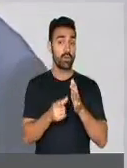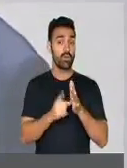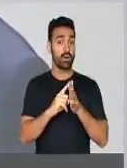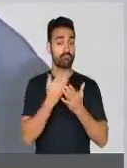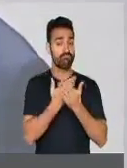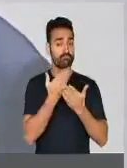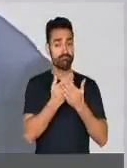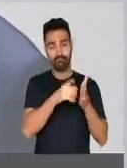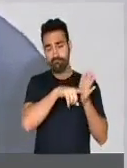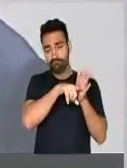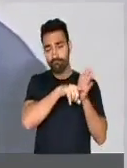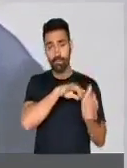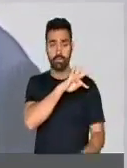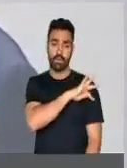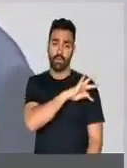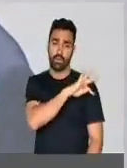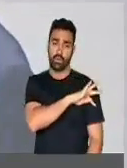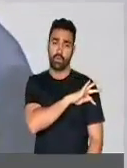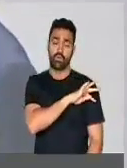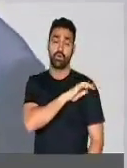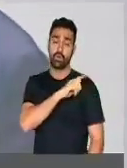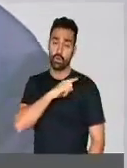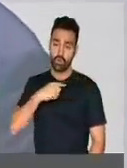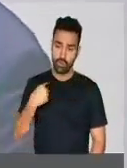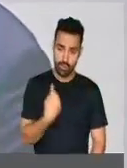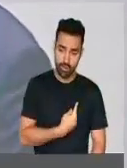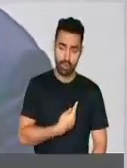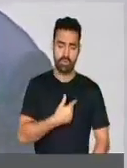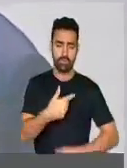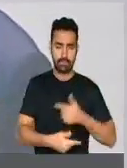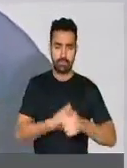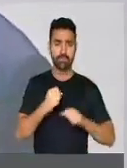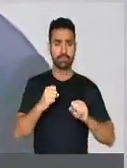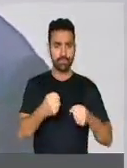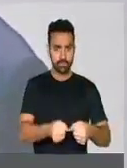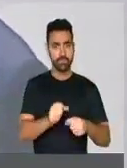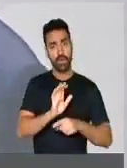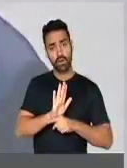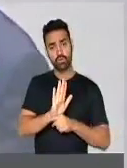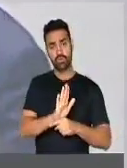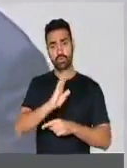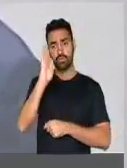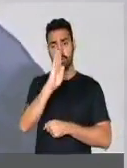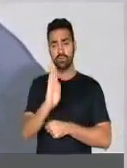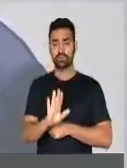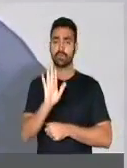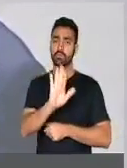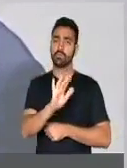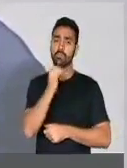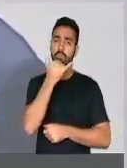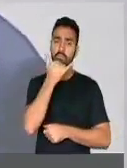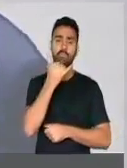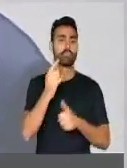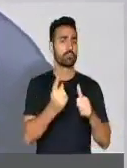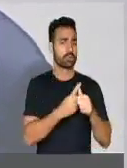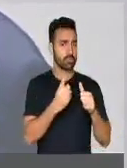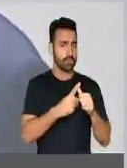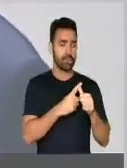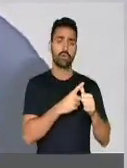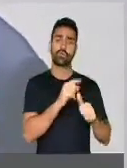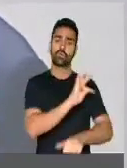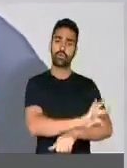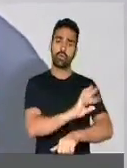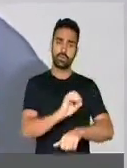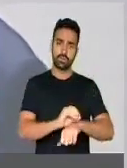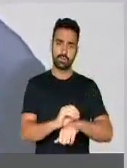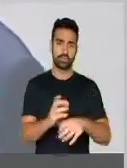técnico. Nós estamos empenhados em ajudar o país, mas primeiramente o Tocantins. Então, hoje